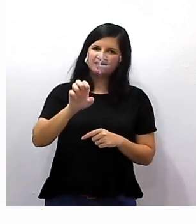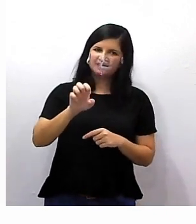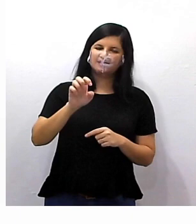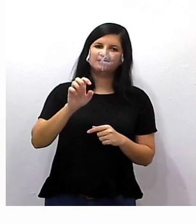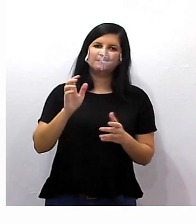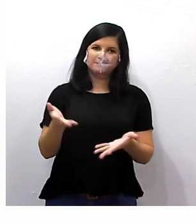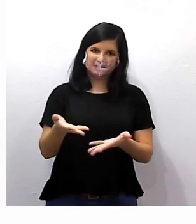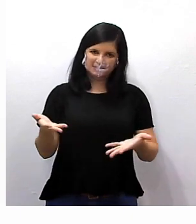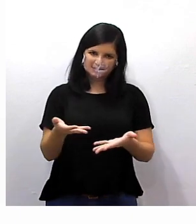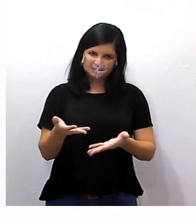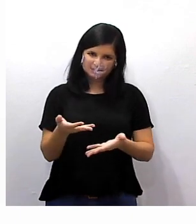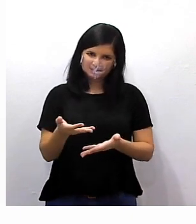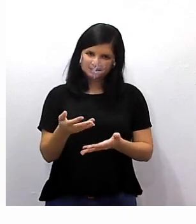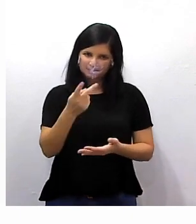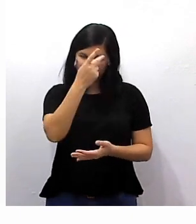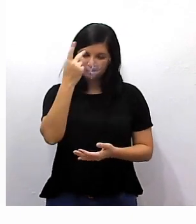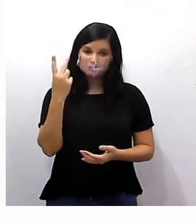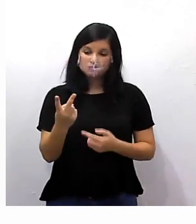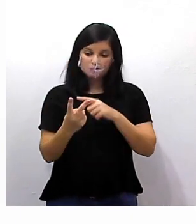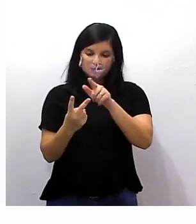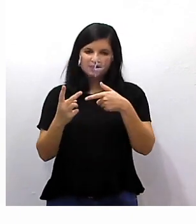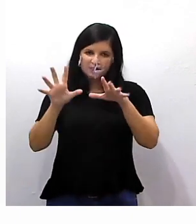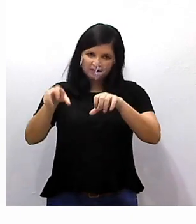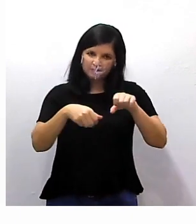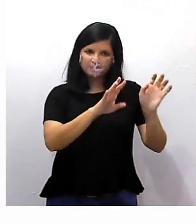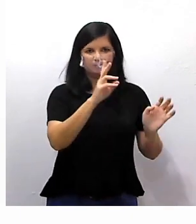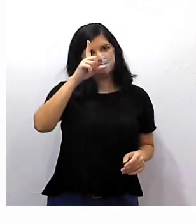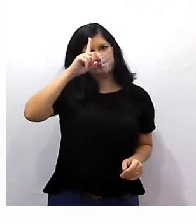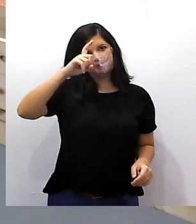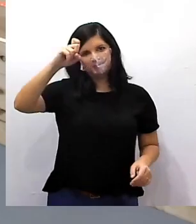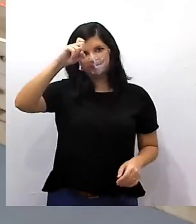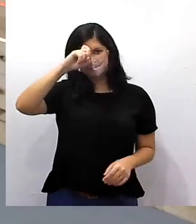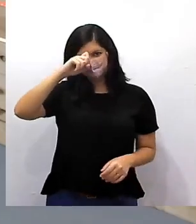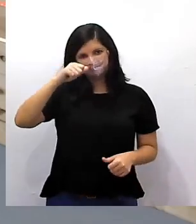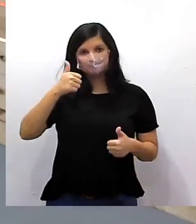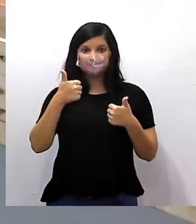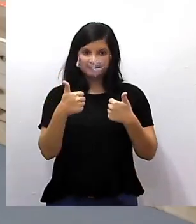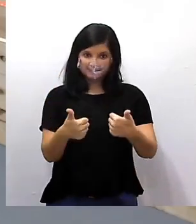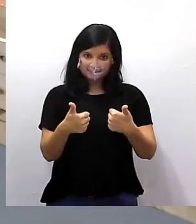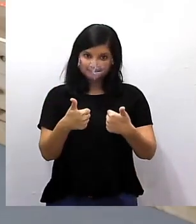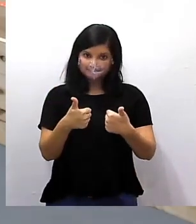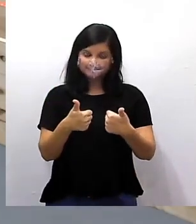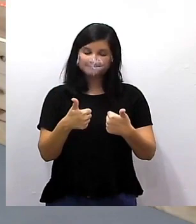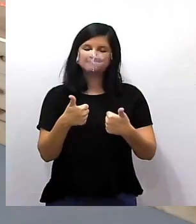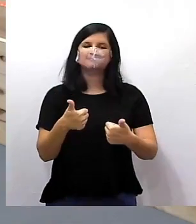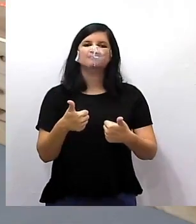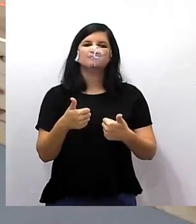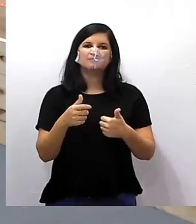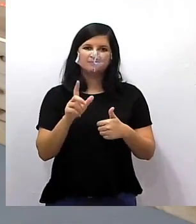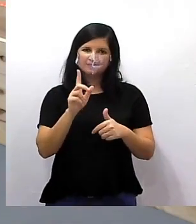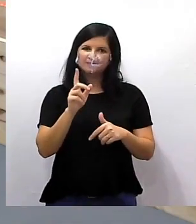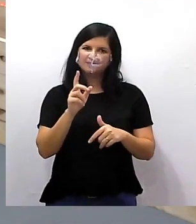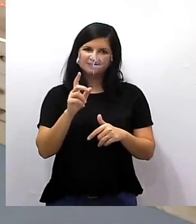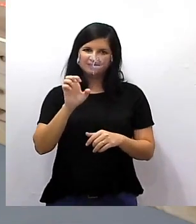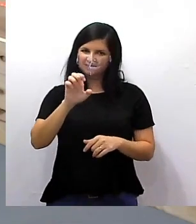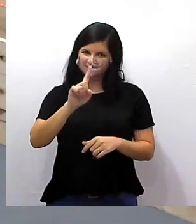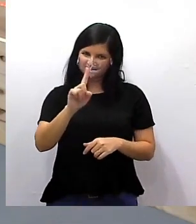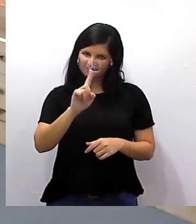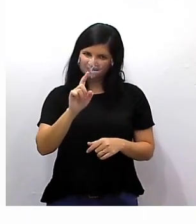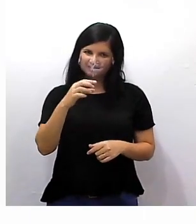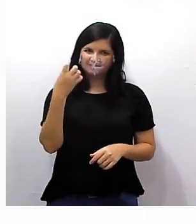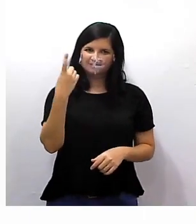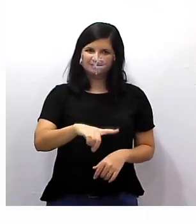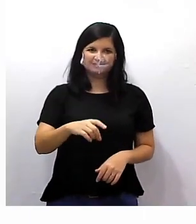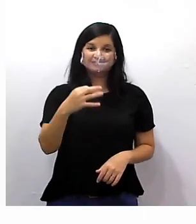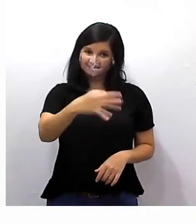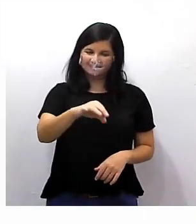ao presente. Eu estou querendo dizer que duas pessoas foram levadas ao hospital, beleza? Então, corrige aí, não é a letra E, é a